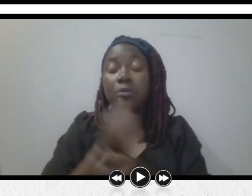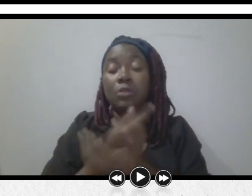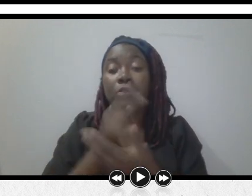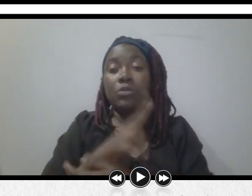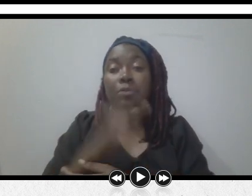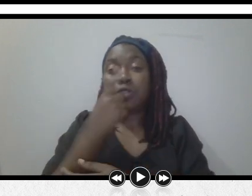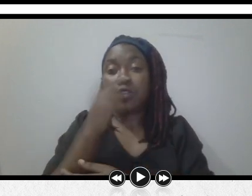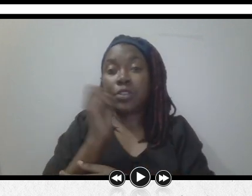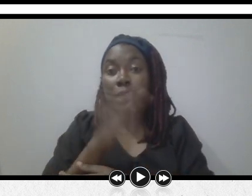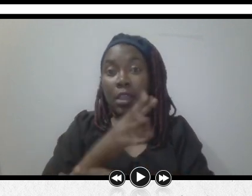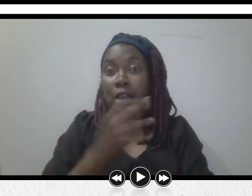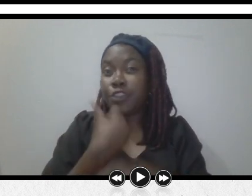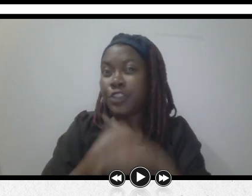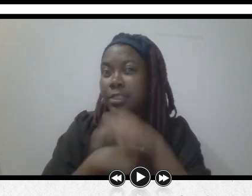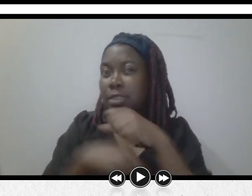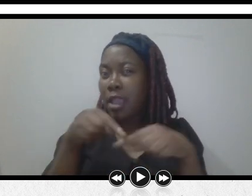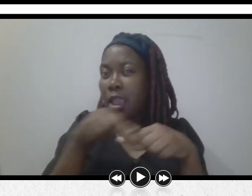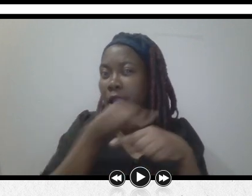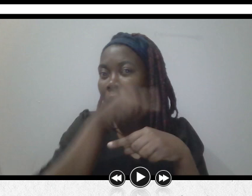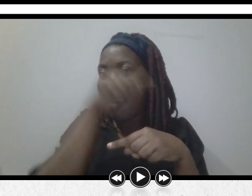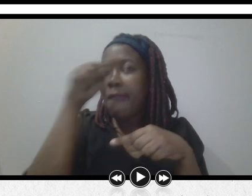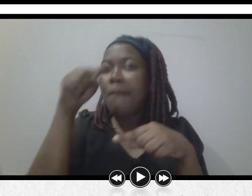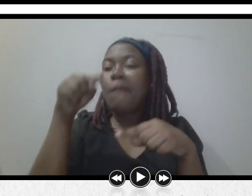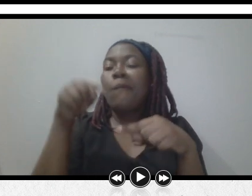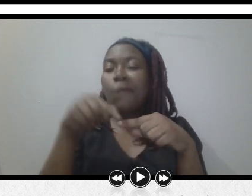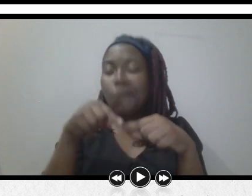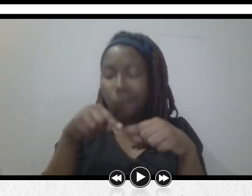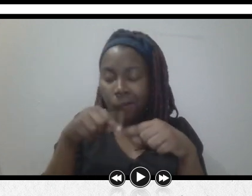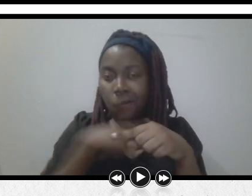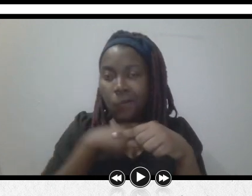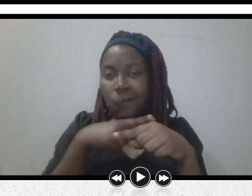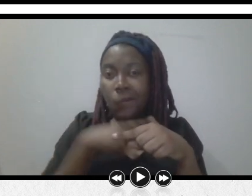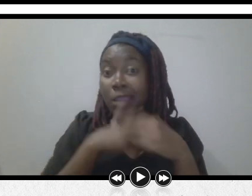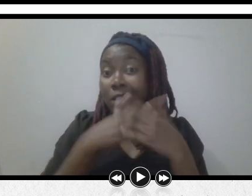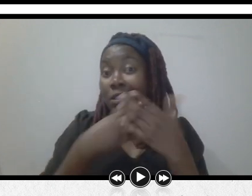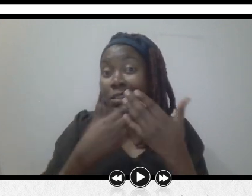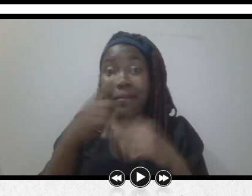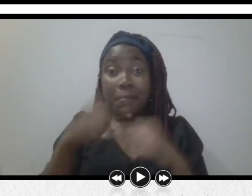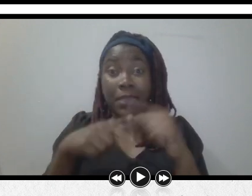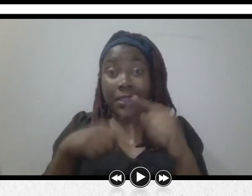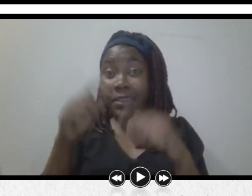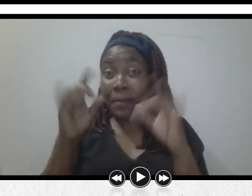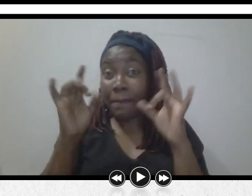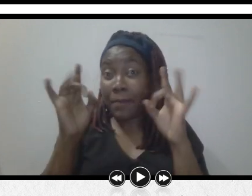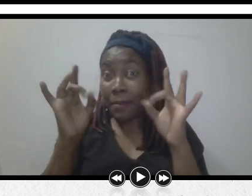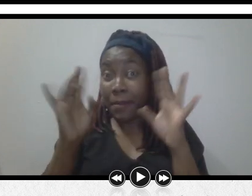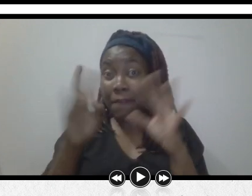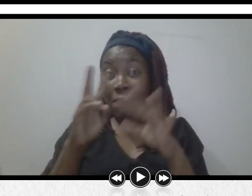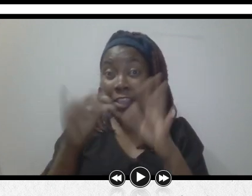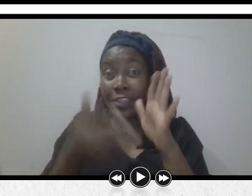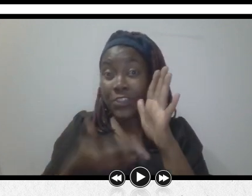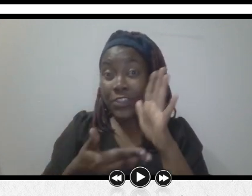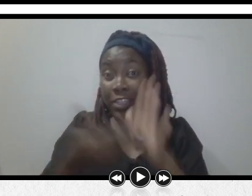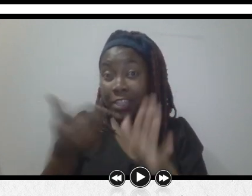a distribuição, o consumo e o descarte. Na economia circular, a gente tem um ciclo. Então,